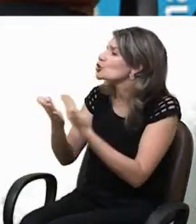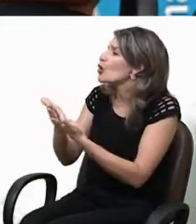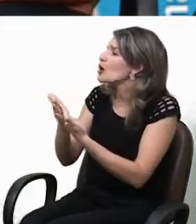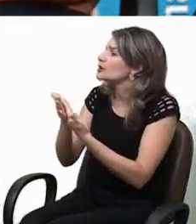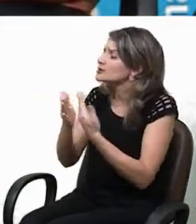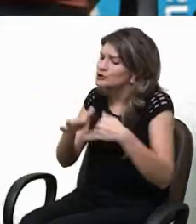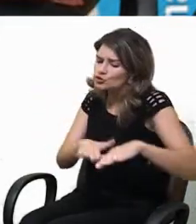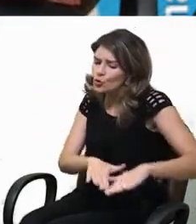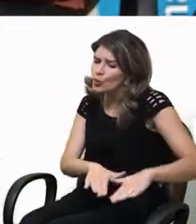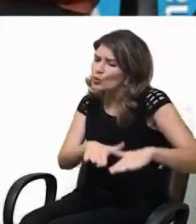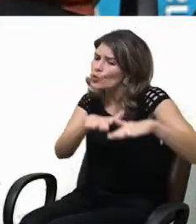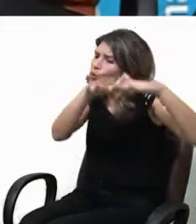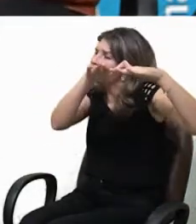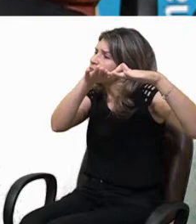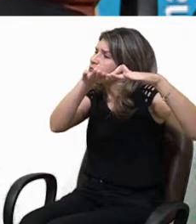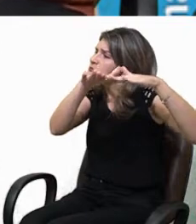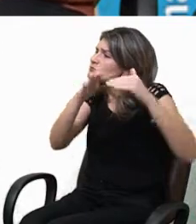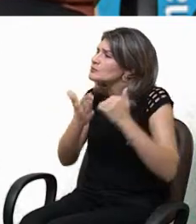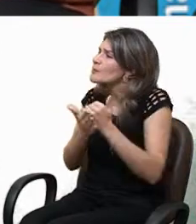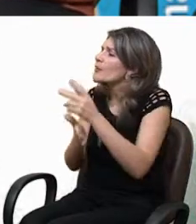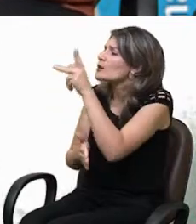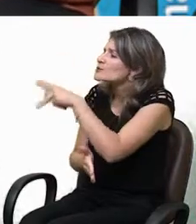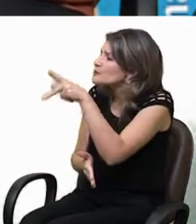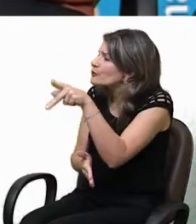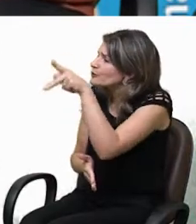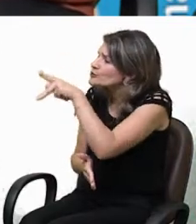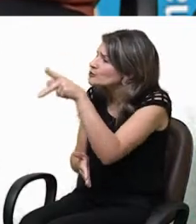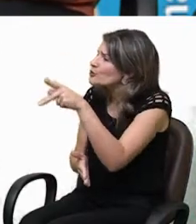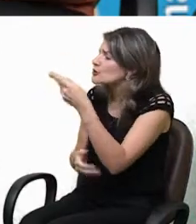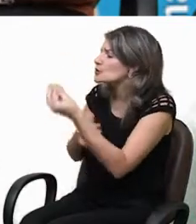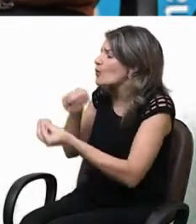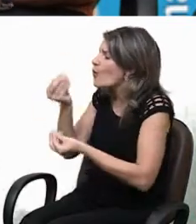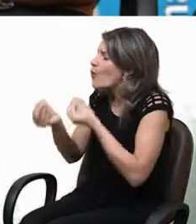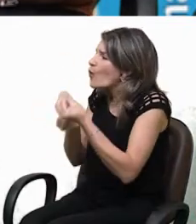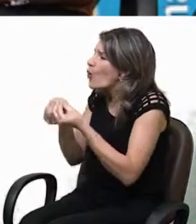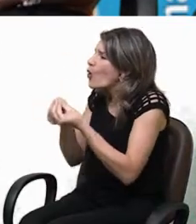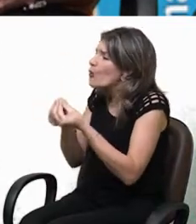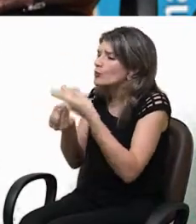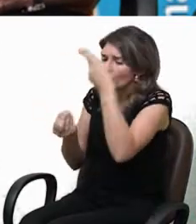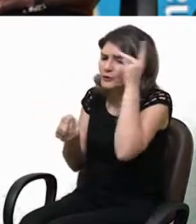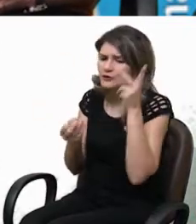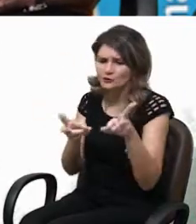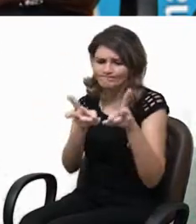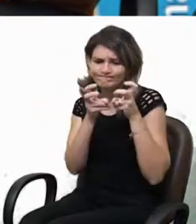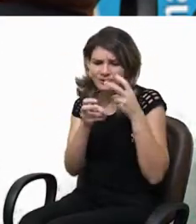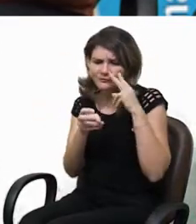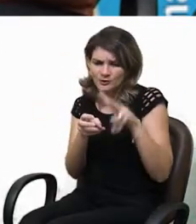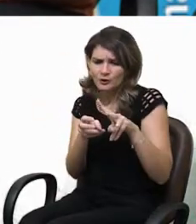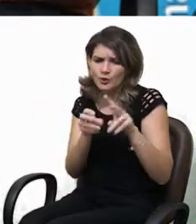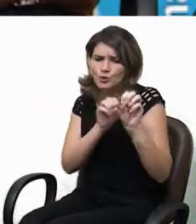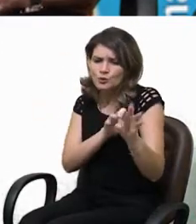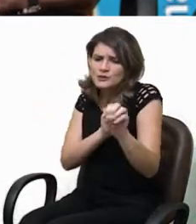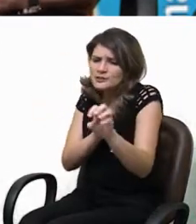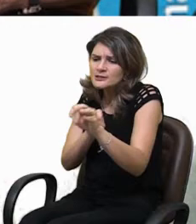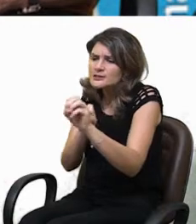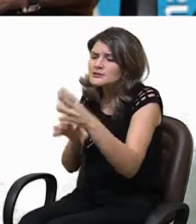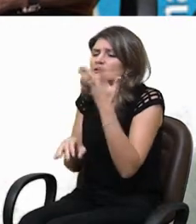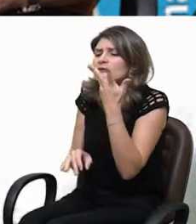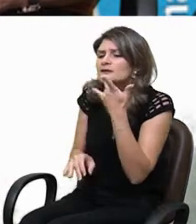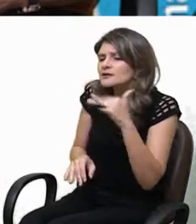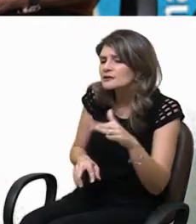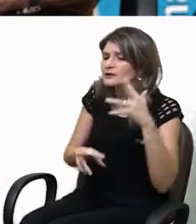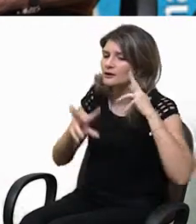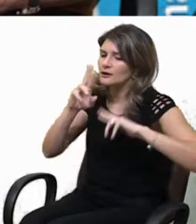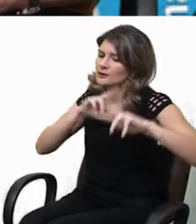escola, Camila, como que foi, então, a sua vida estudantil? Desde quando você foi para a escola,